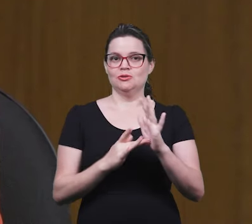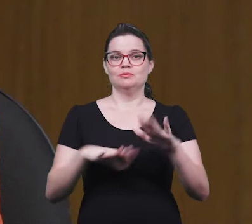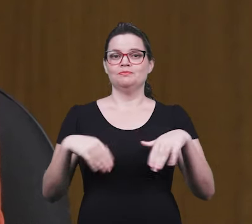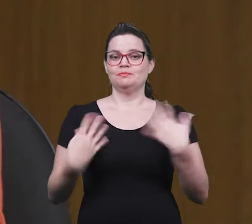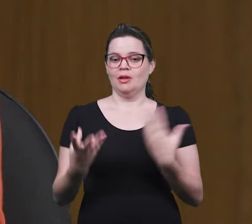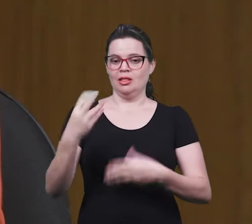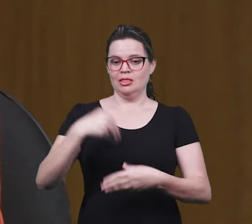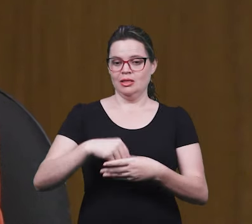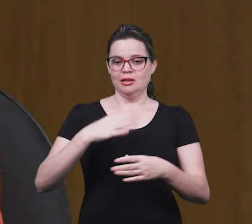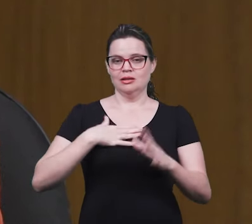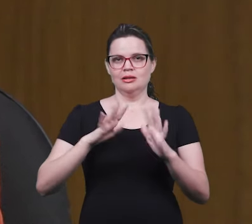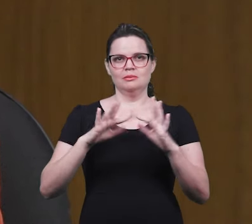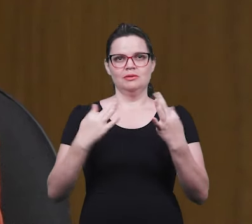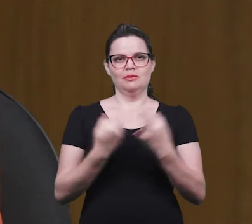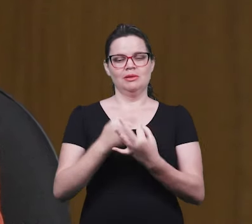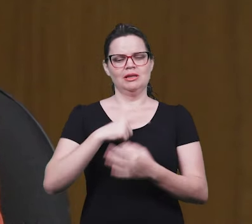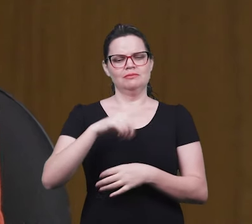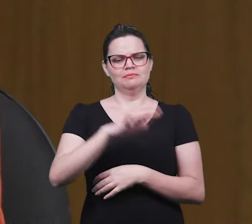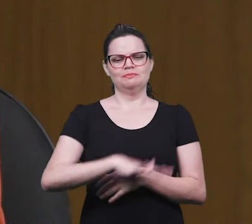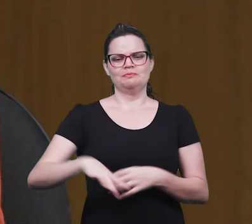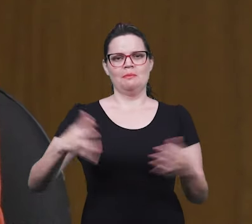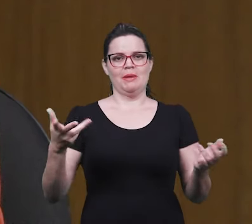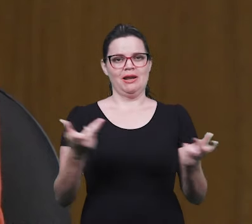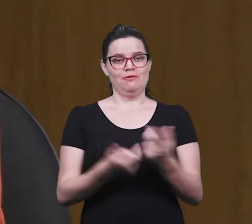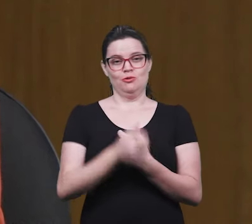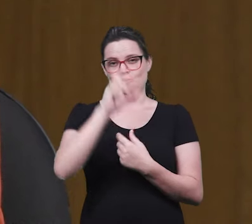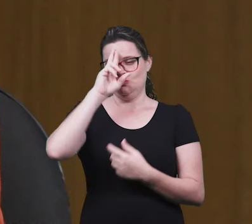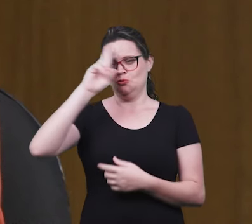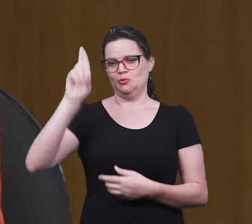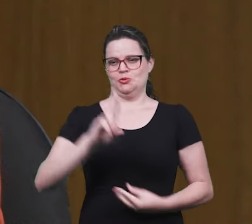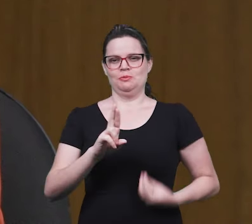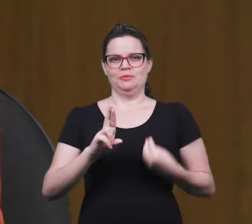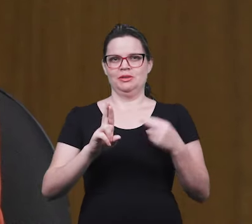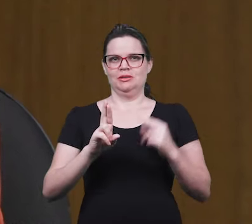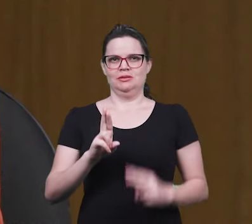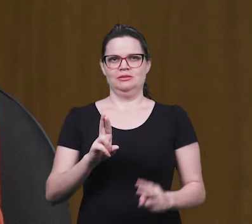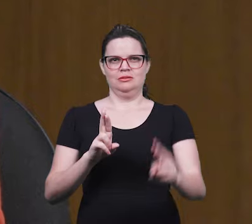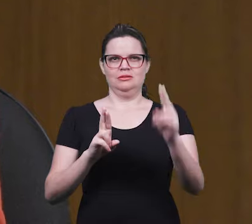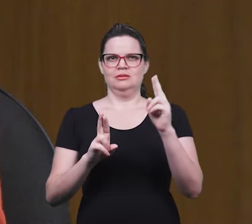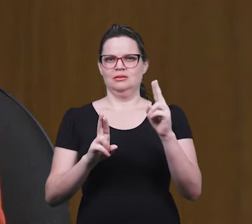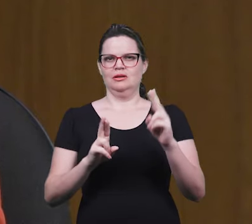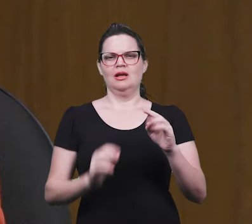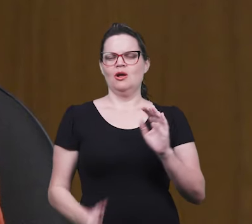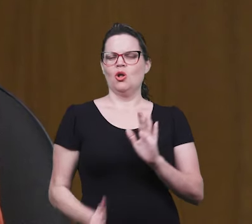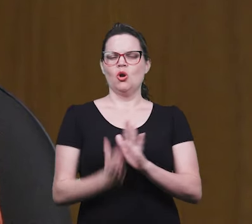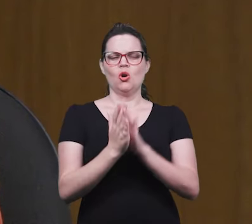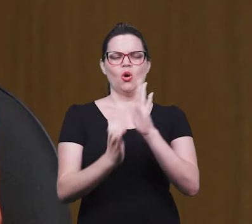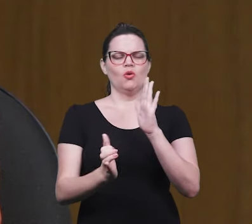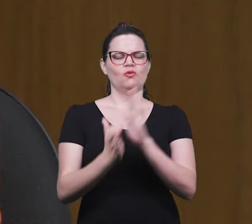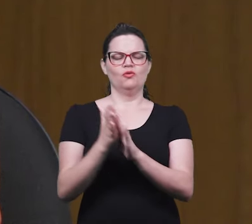criados nesse ambiente maravilhoso da presença do Senhor na nossa casa. Era